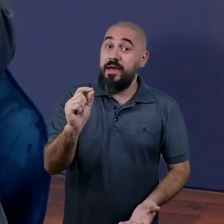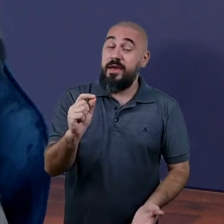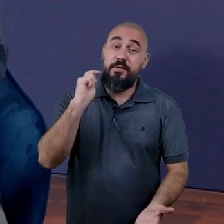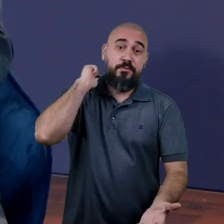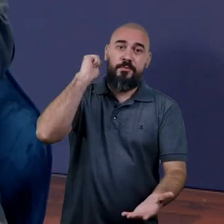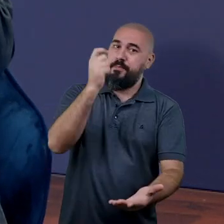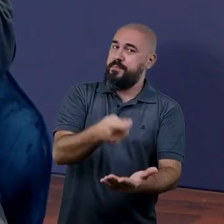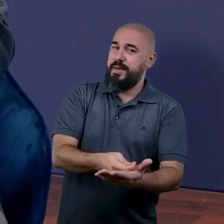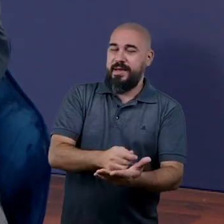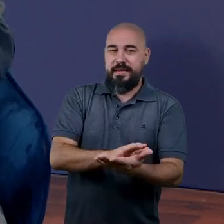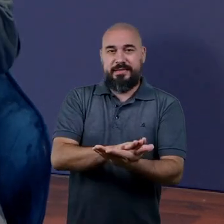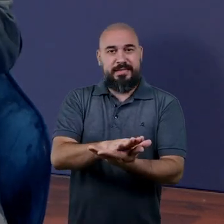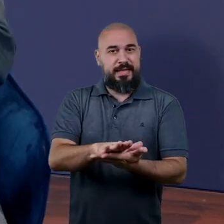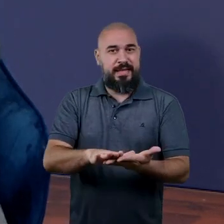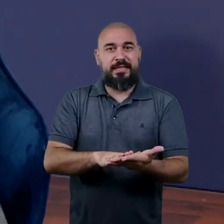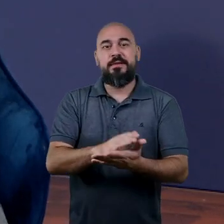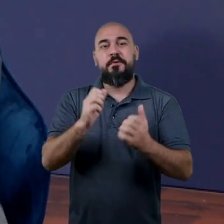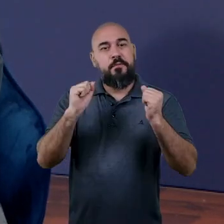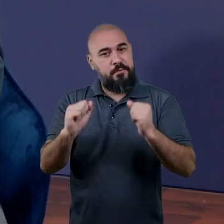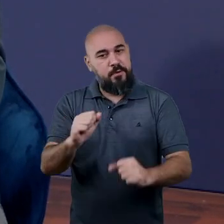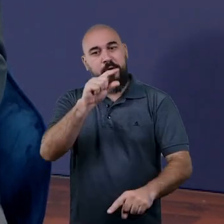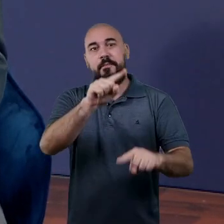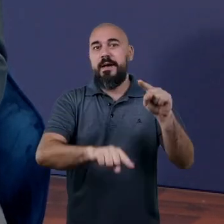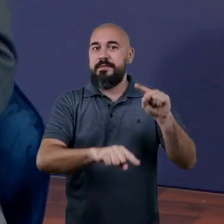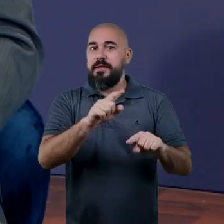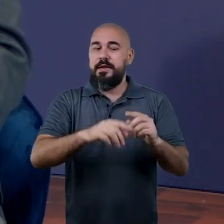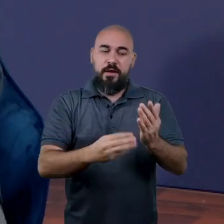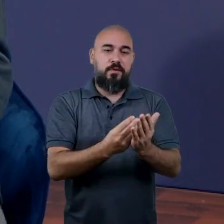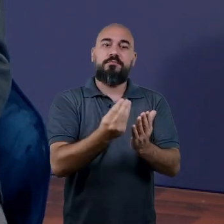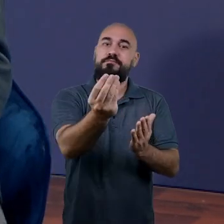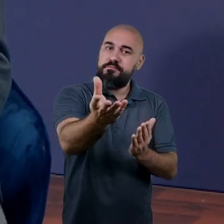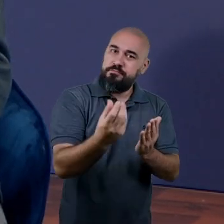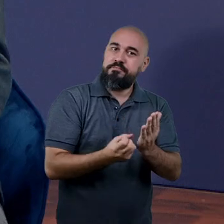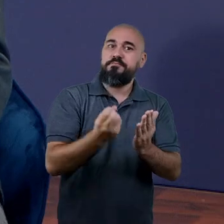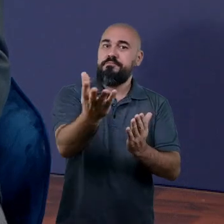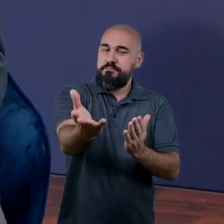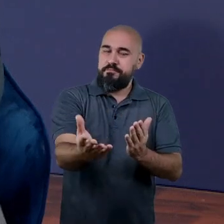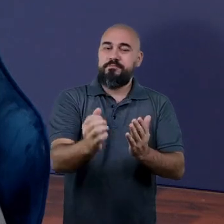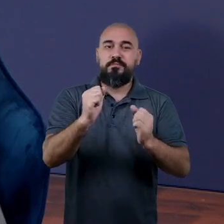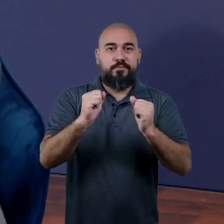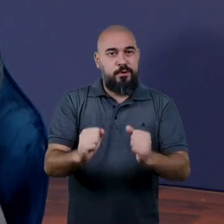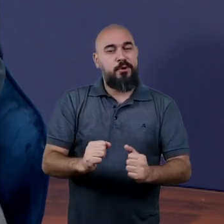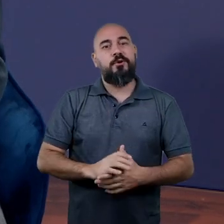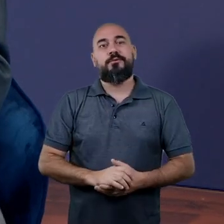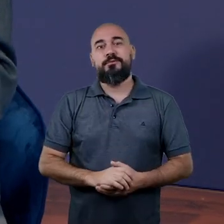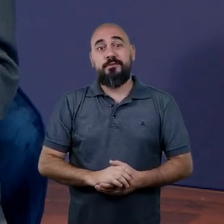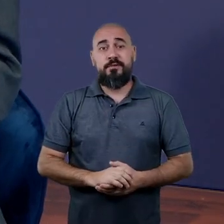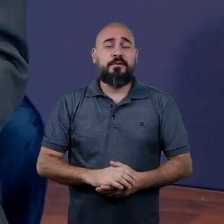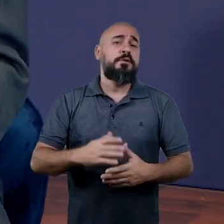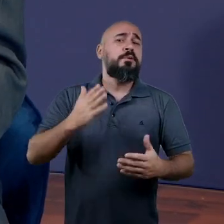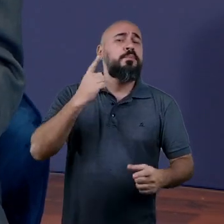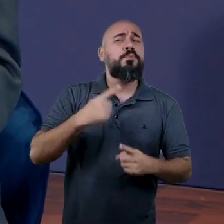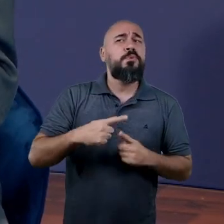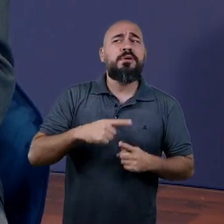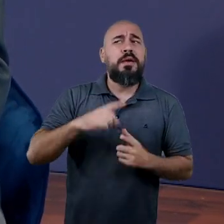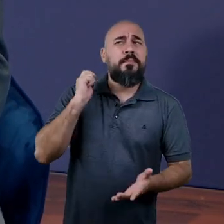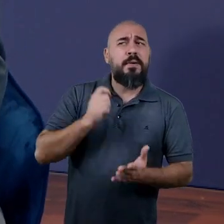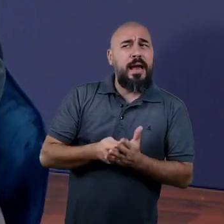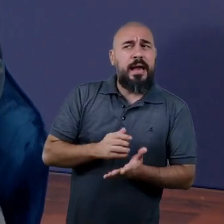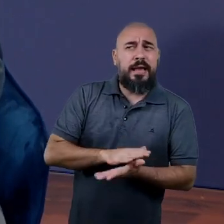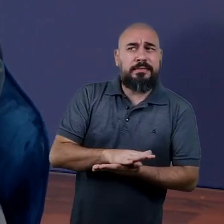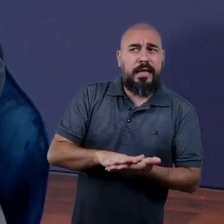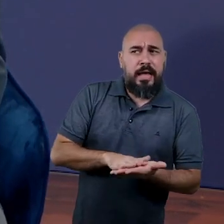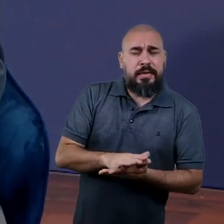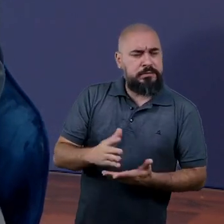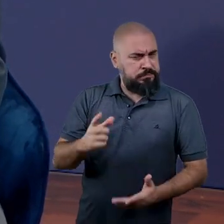ter acesso a esses materiais tão preciosos que nós oferecemos aqui. E sabe por que você não tem que pagar nada? Porque aqui na Novo Tempo